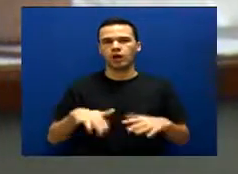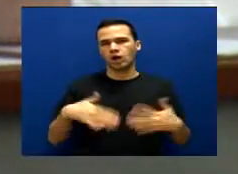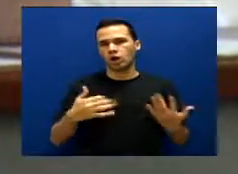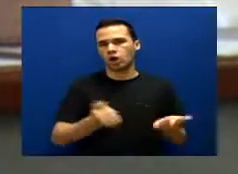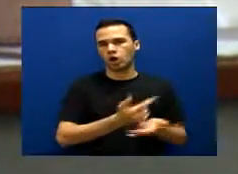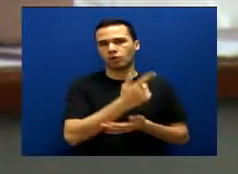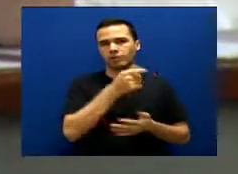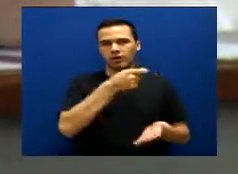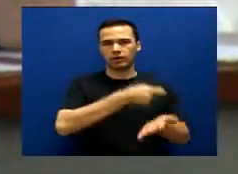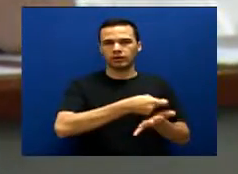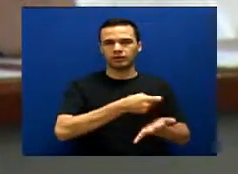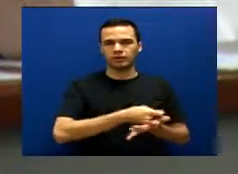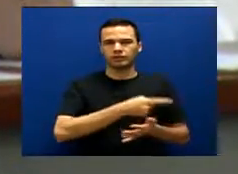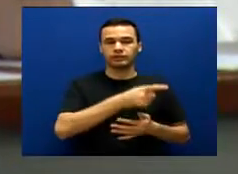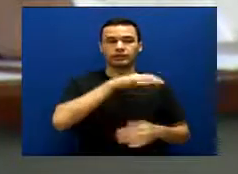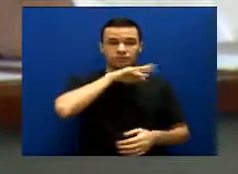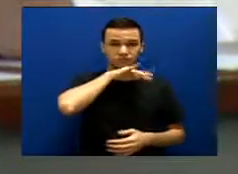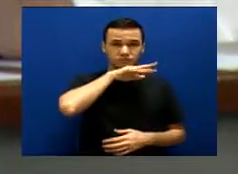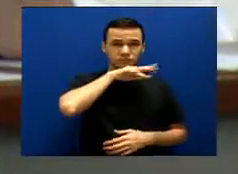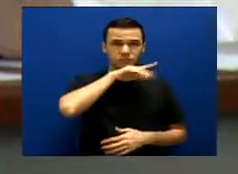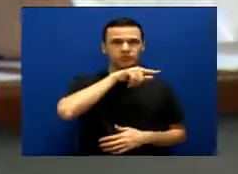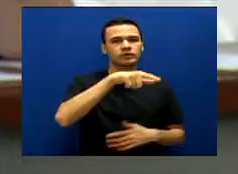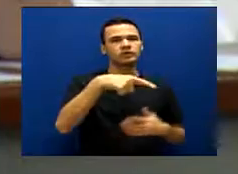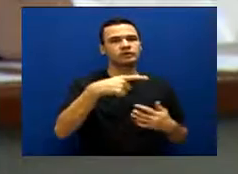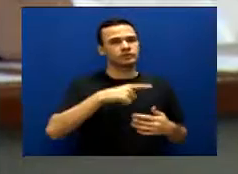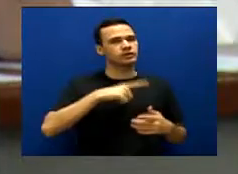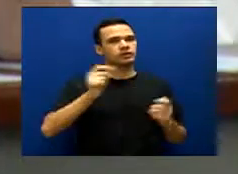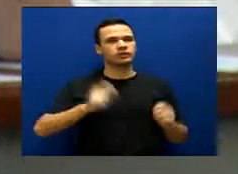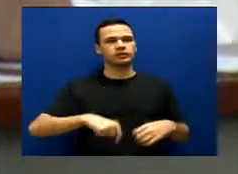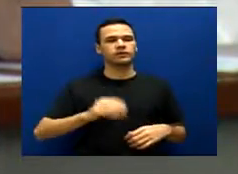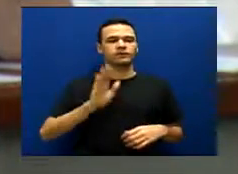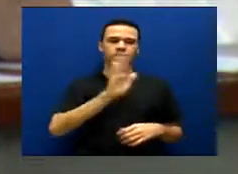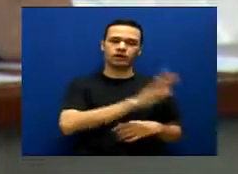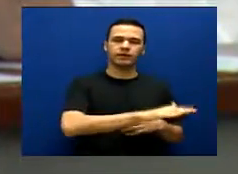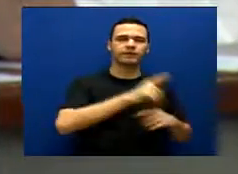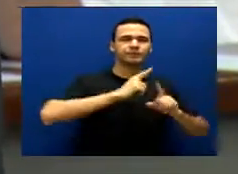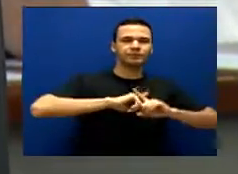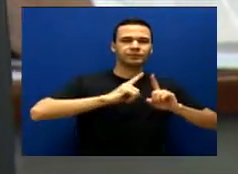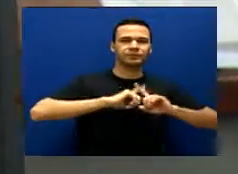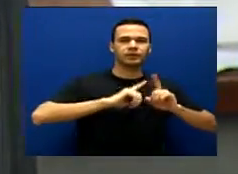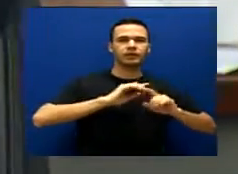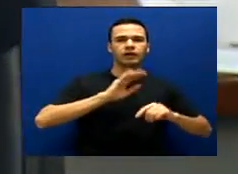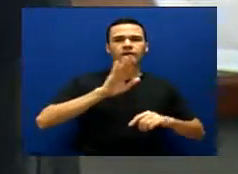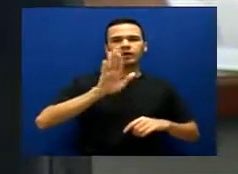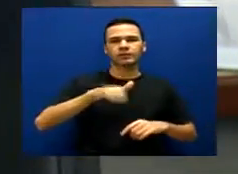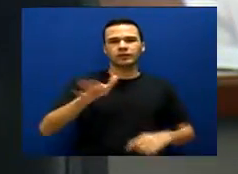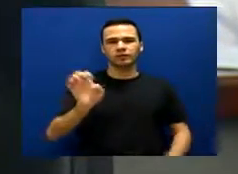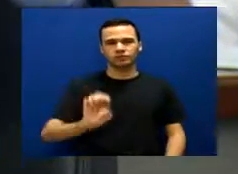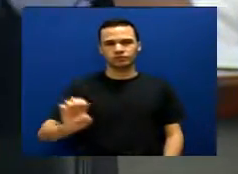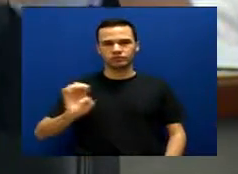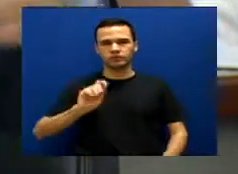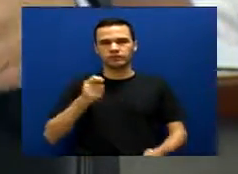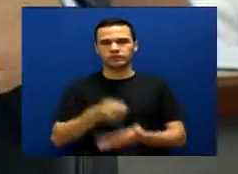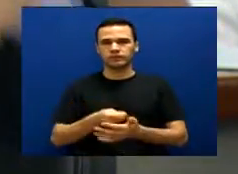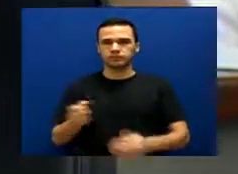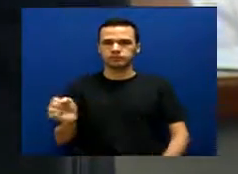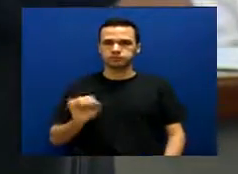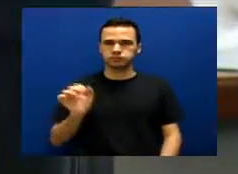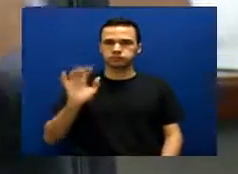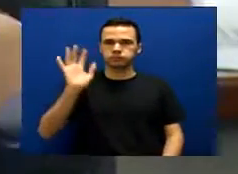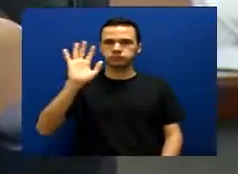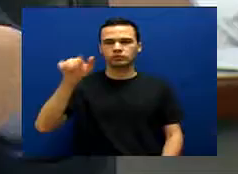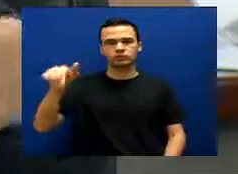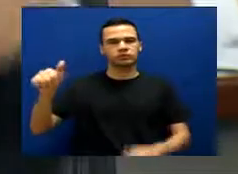produto e eu paguei o preço e ele é ruim, eu tenho uma defesa. Agora, no Estado, não. Muitas vezes você paga mais caro, o produto